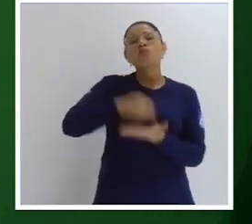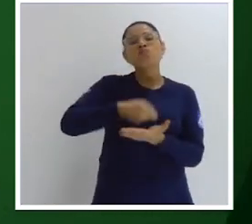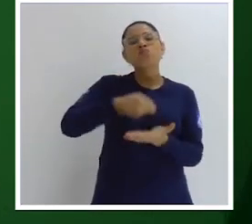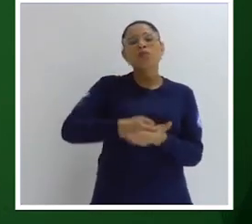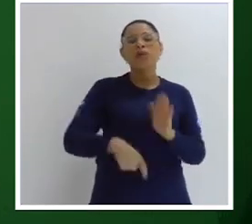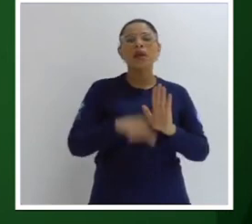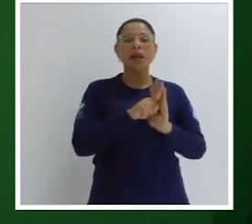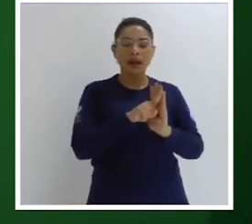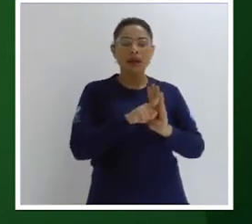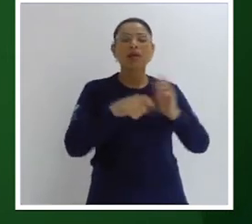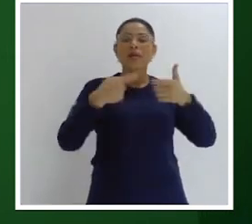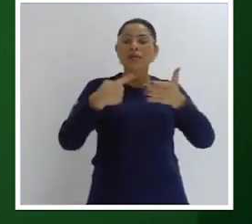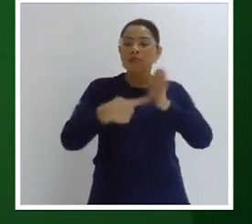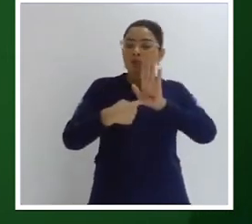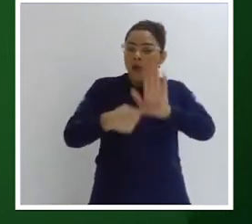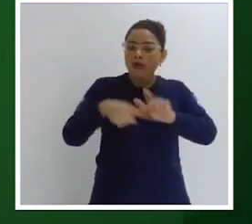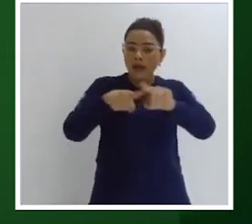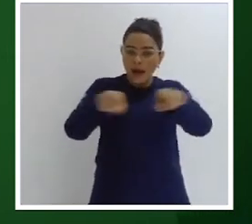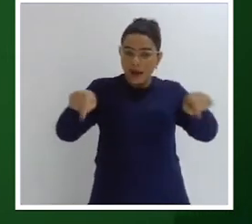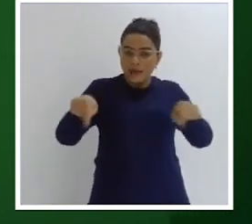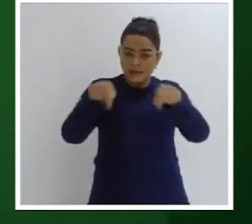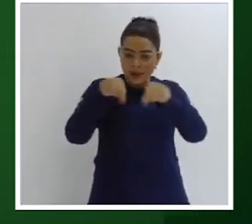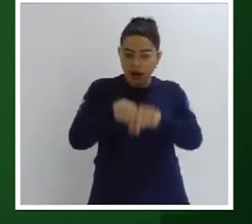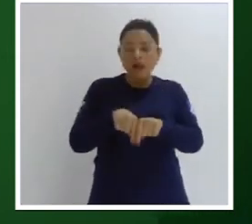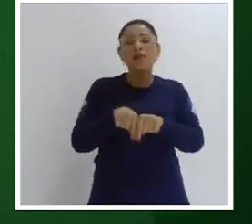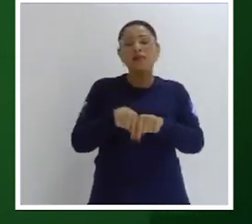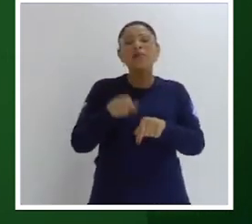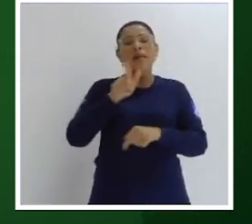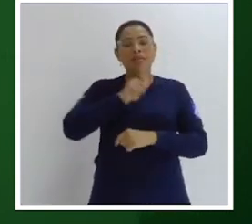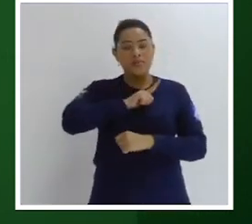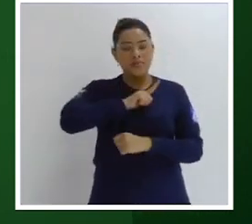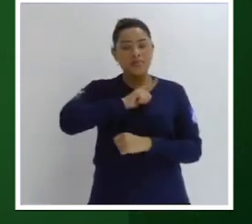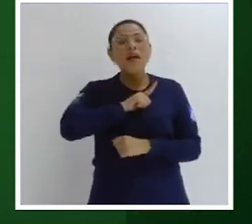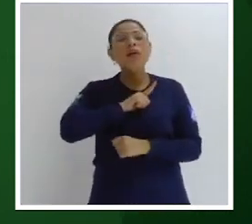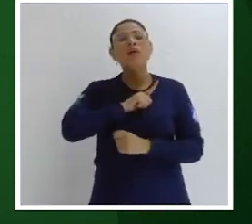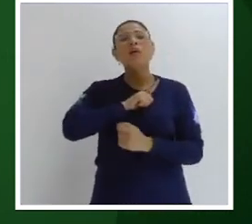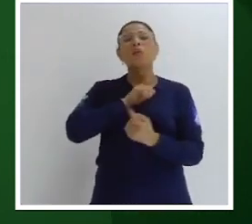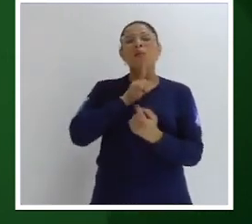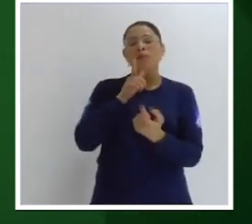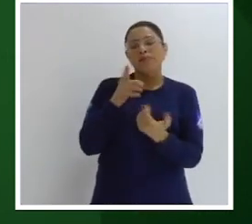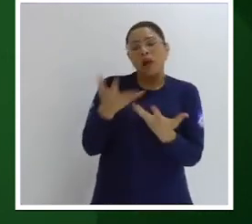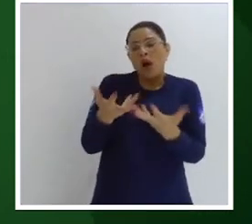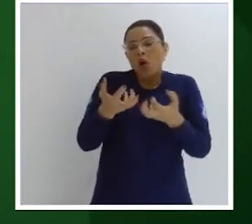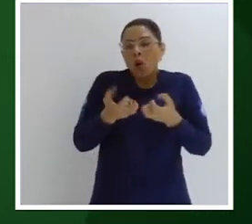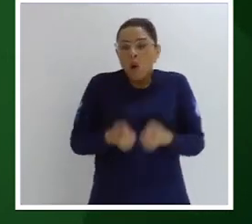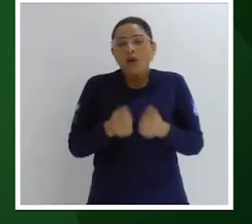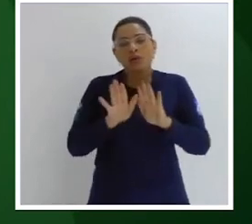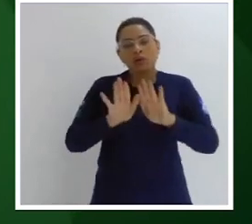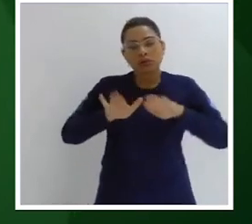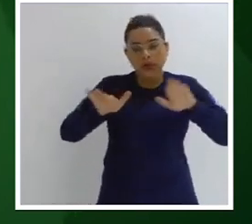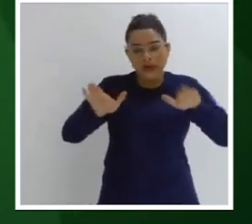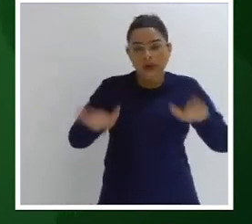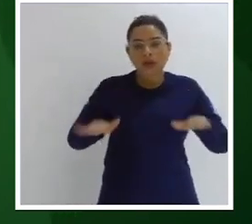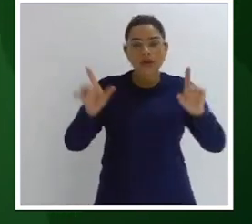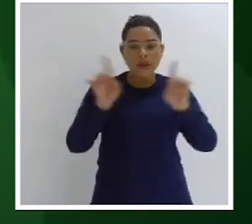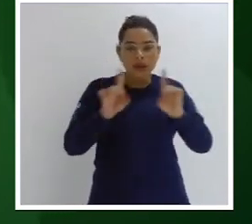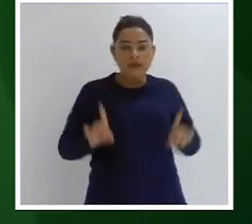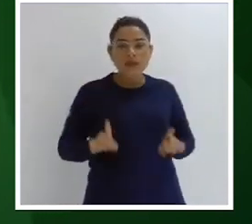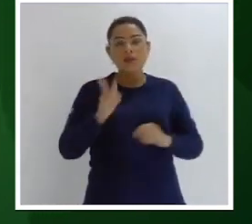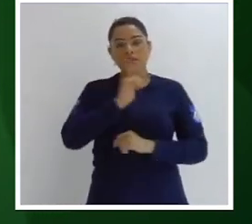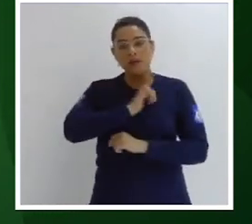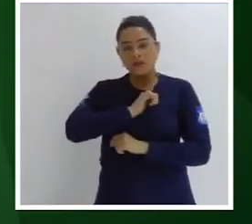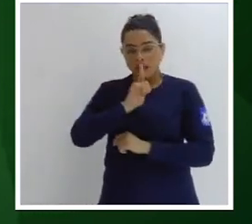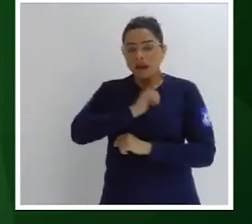determina que as salas que tenham entendimento que acolhem essas crianças né com